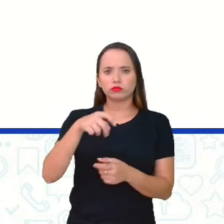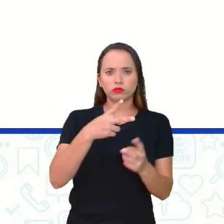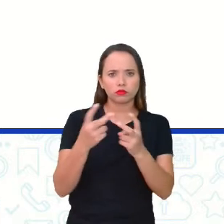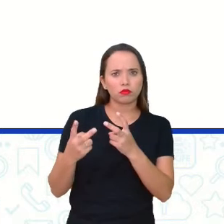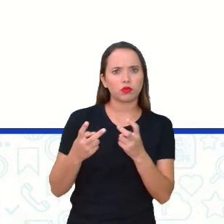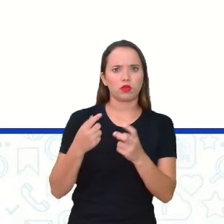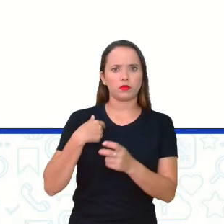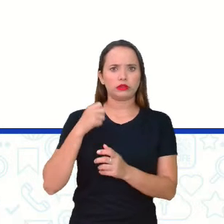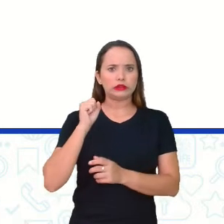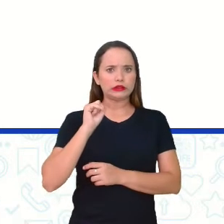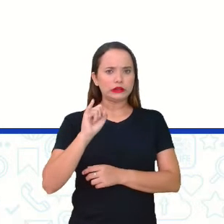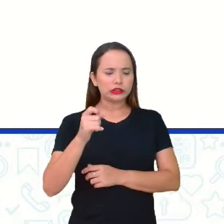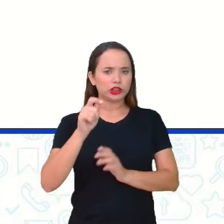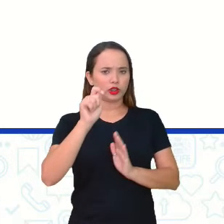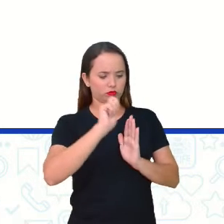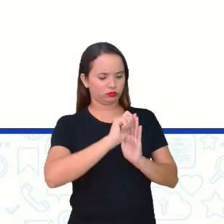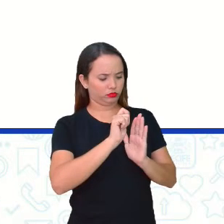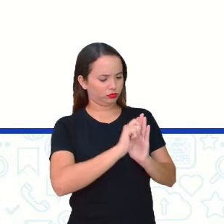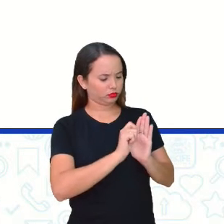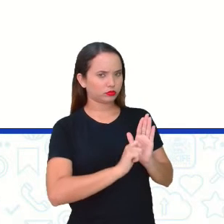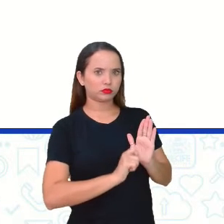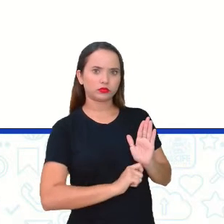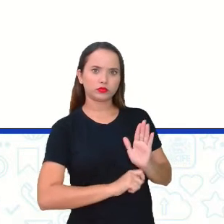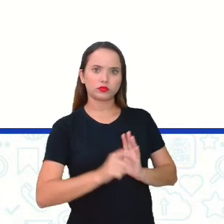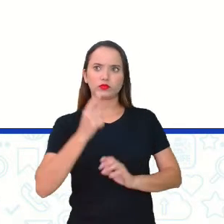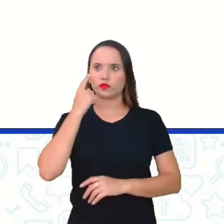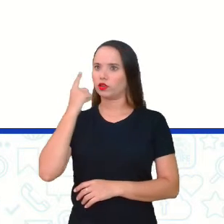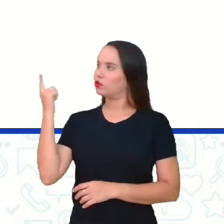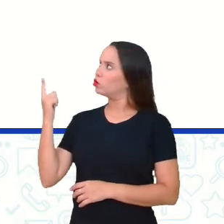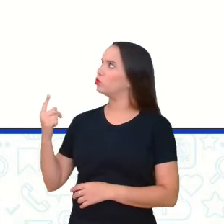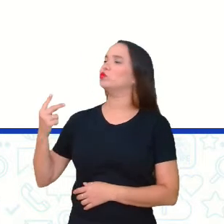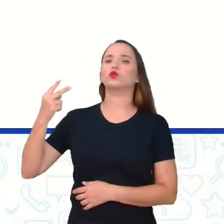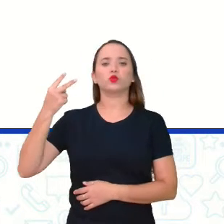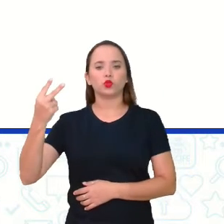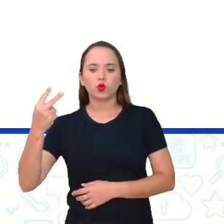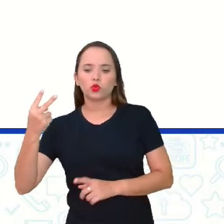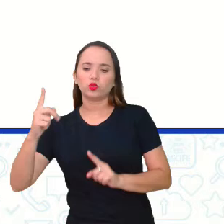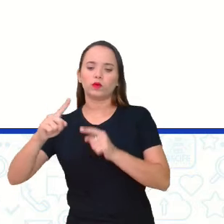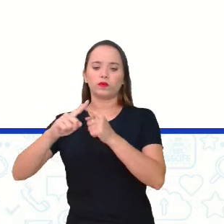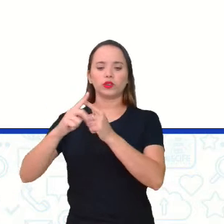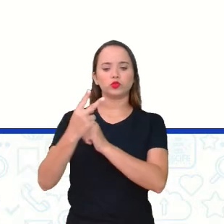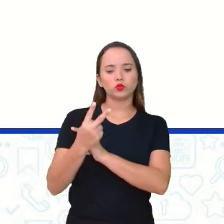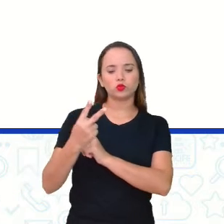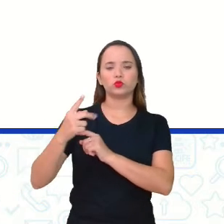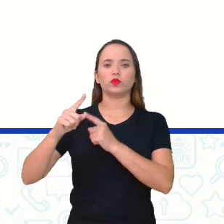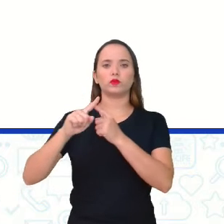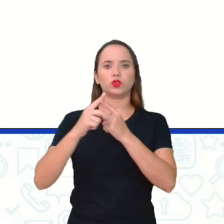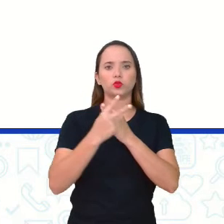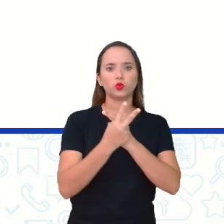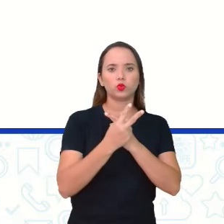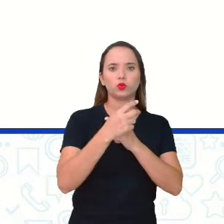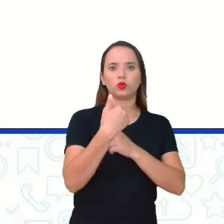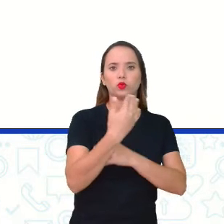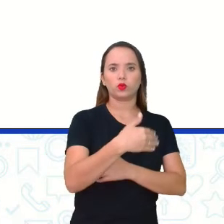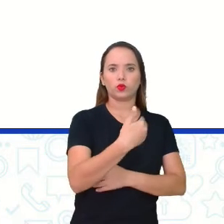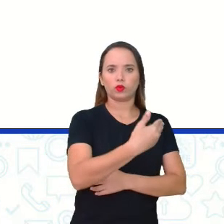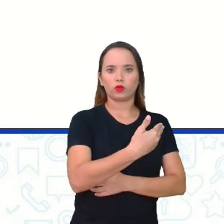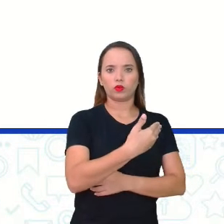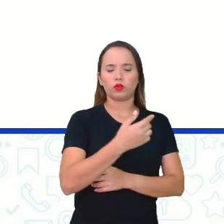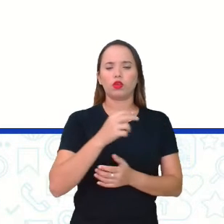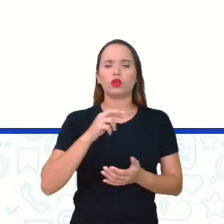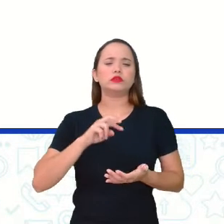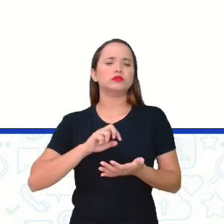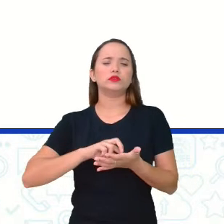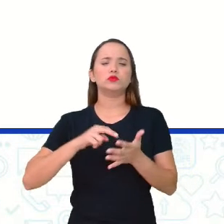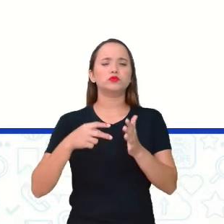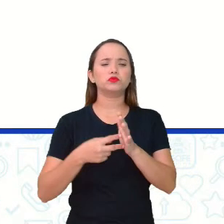eu escrevendo aí ao lado, 2, depois multiplicado por 2, ou seja, a lógica daquela quantidade de bolinhas, a